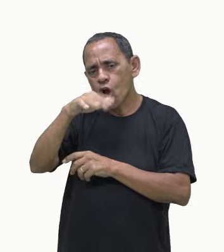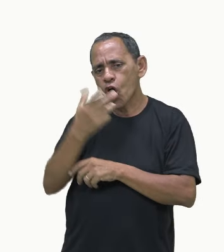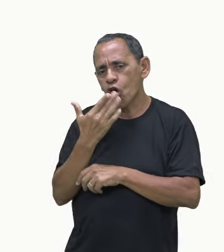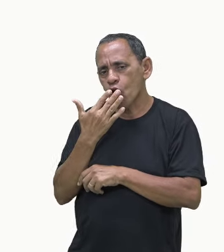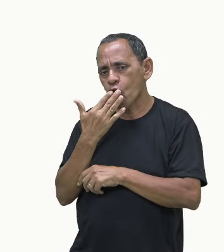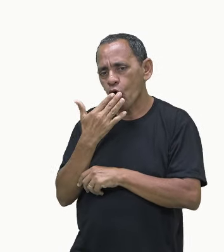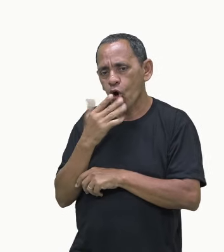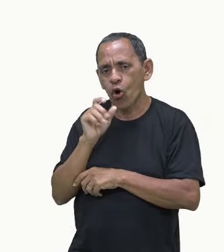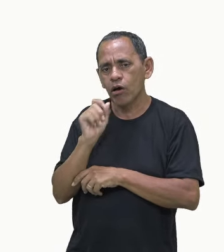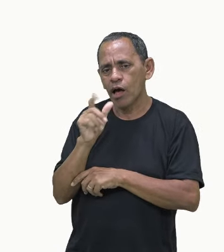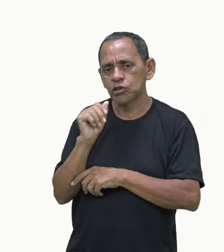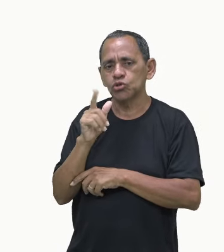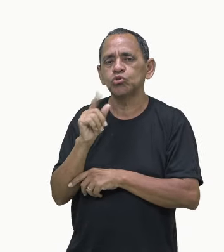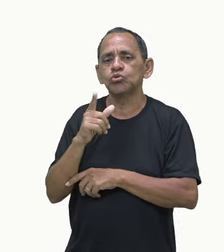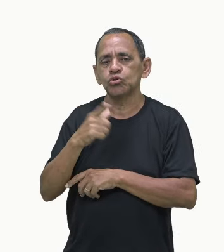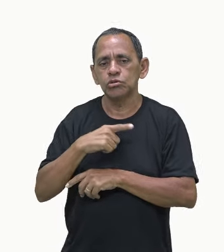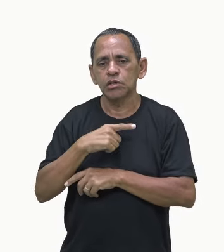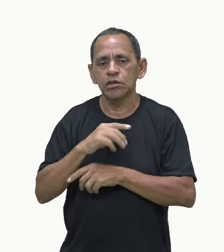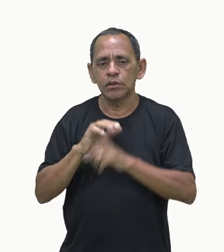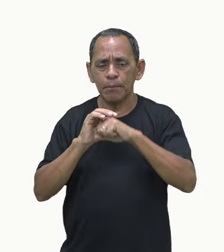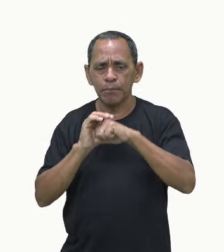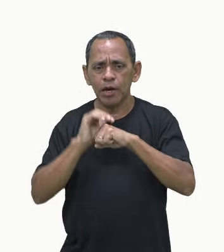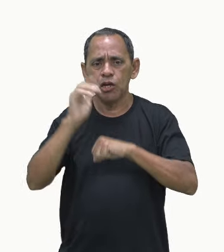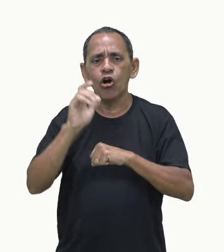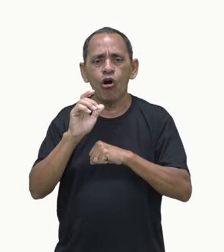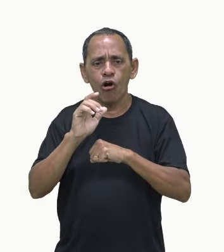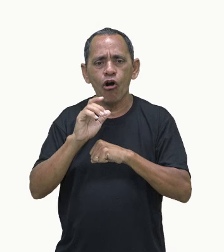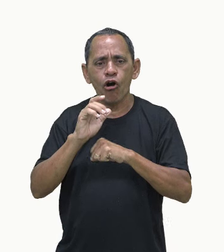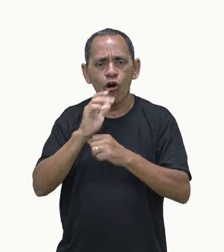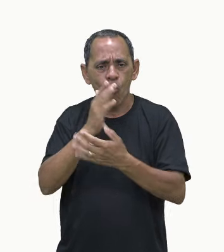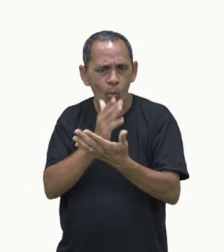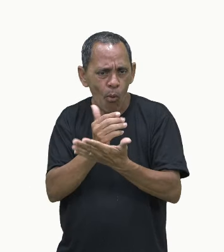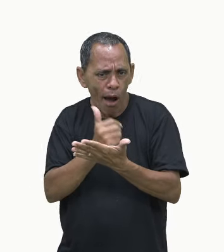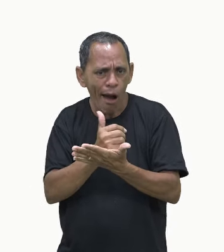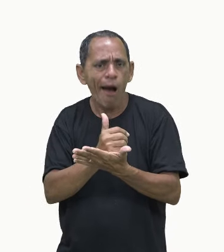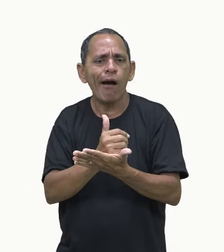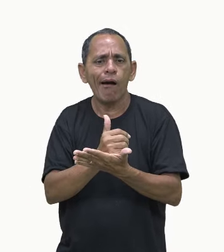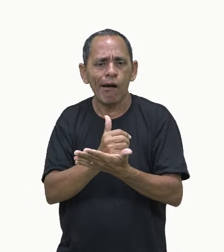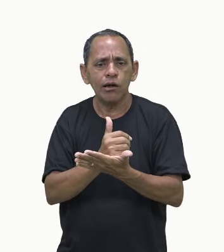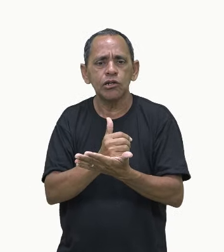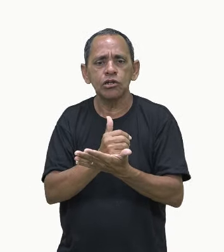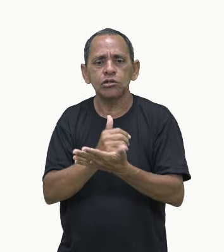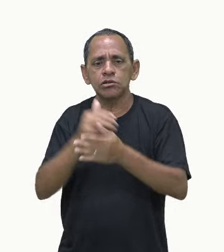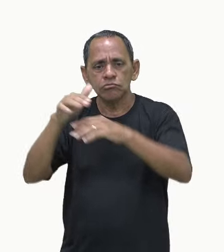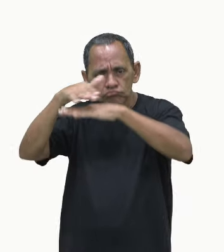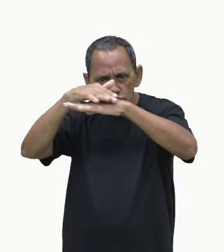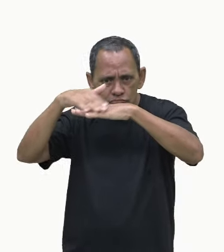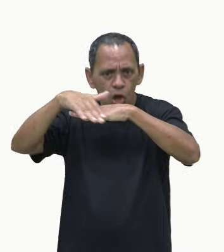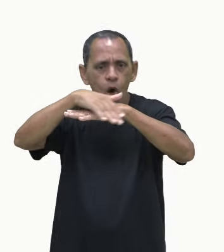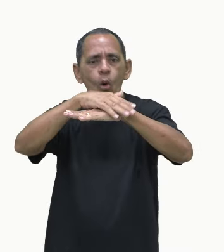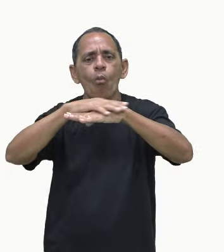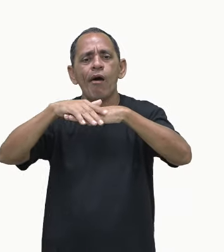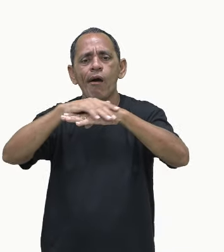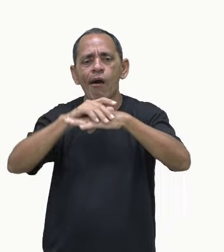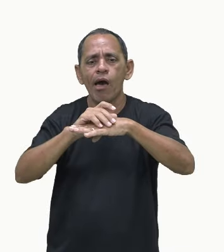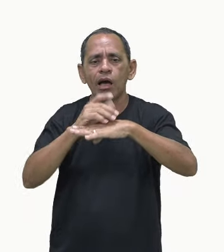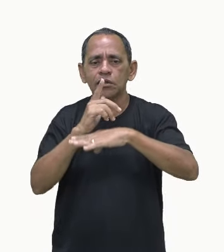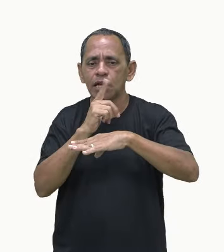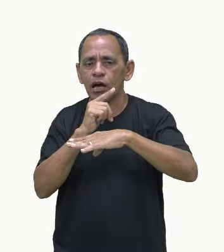significado de que a maior parte, 70%, é coberta por água. Embora a gente até